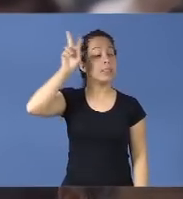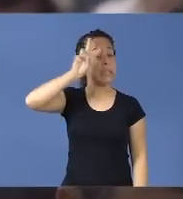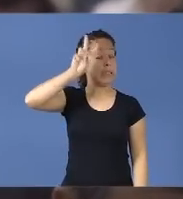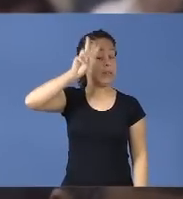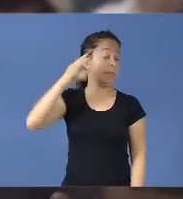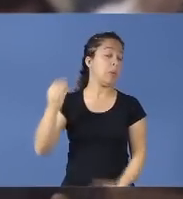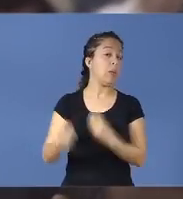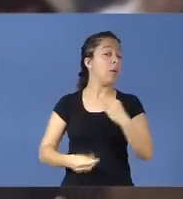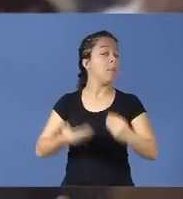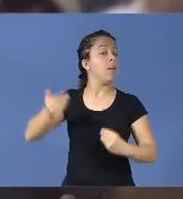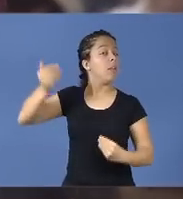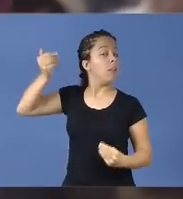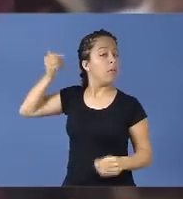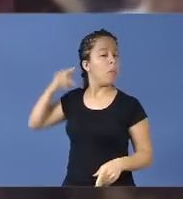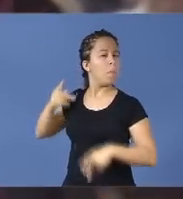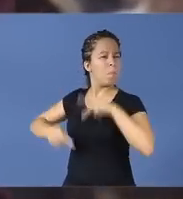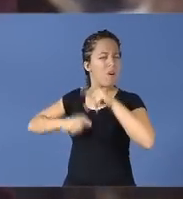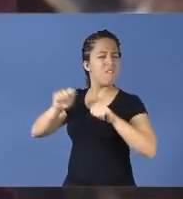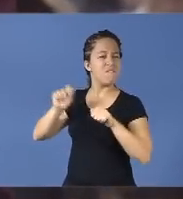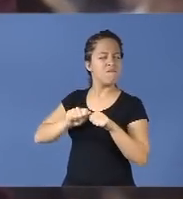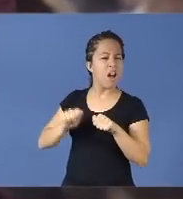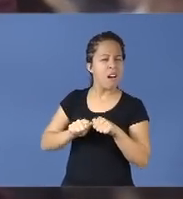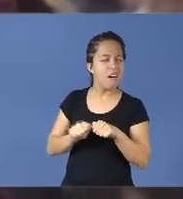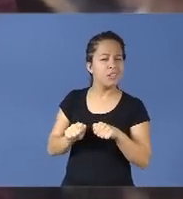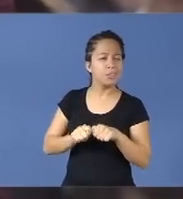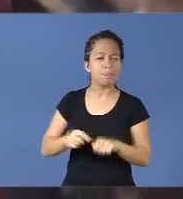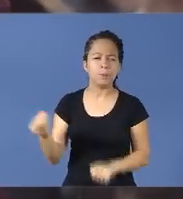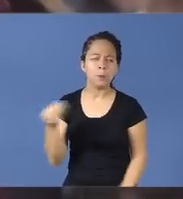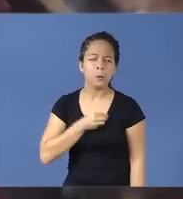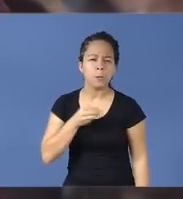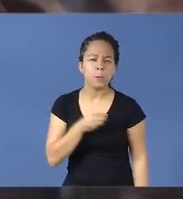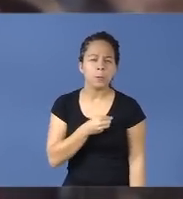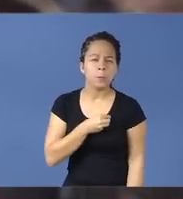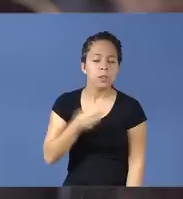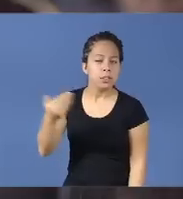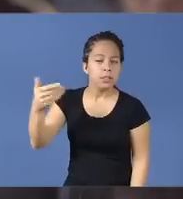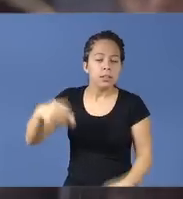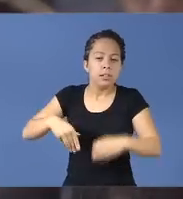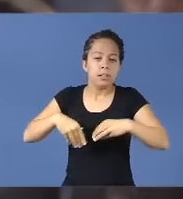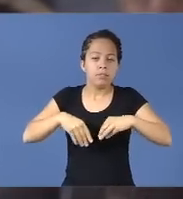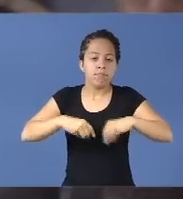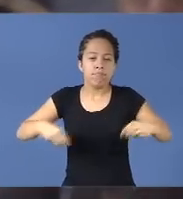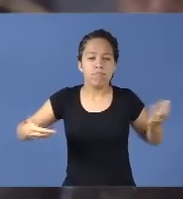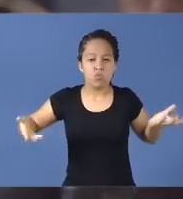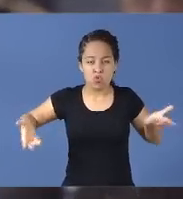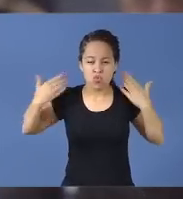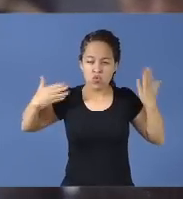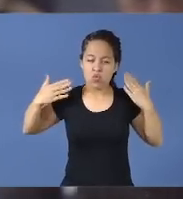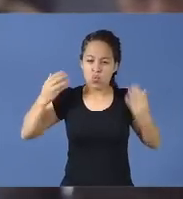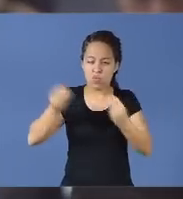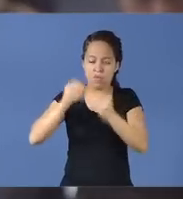que o povo fez, as abominações no deserto, a forma que o Senhor livrou ele. E aí